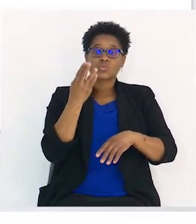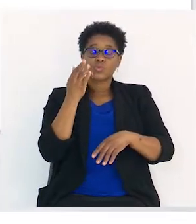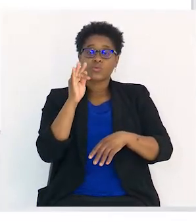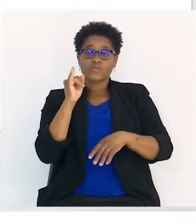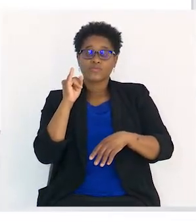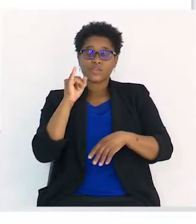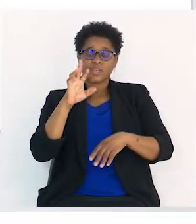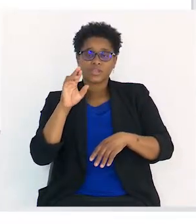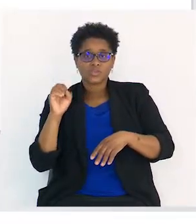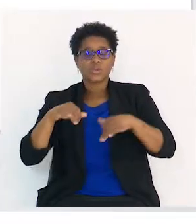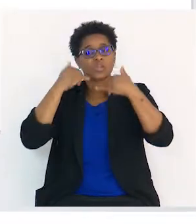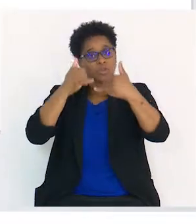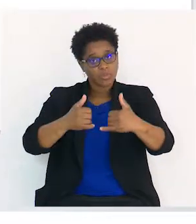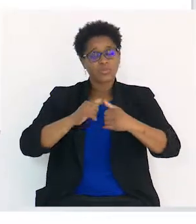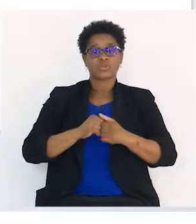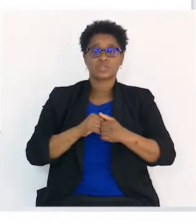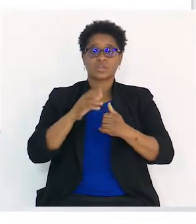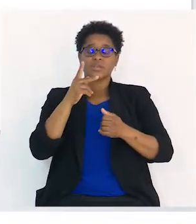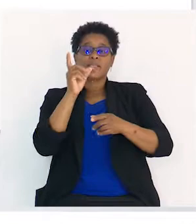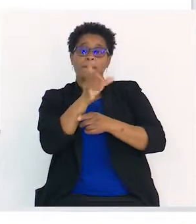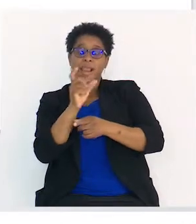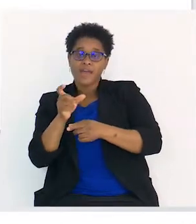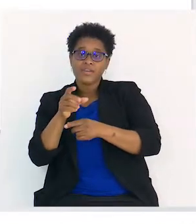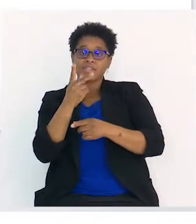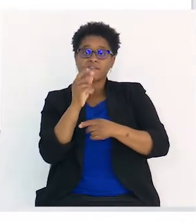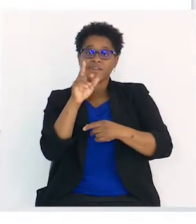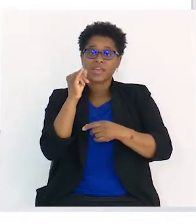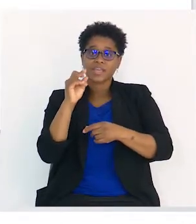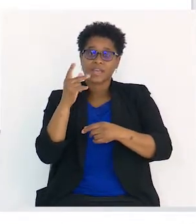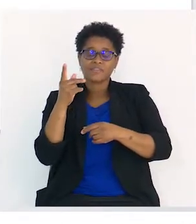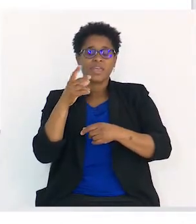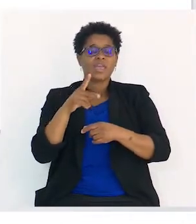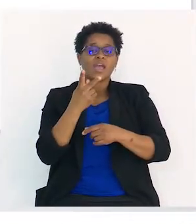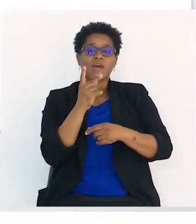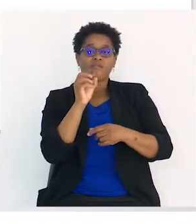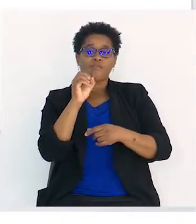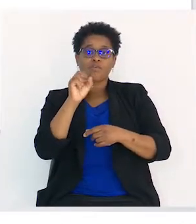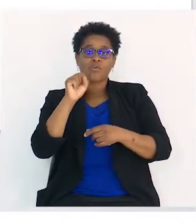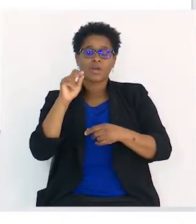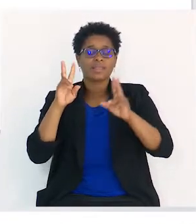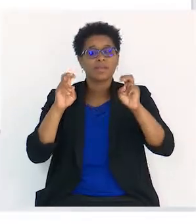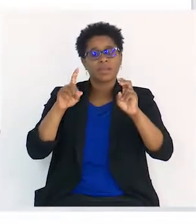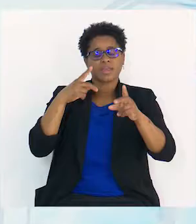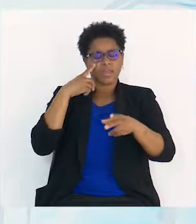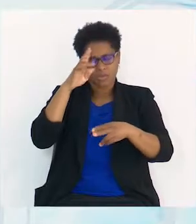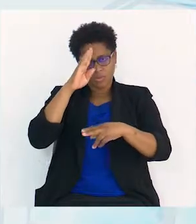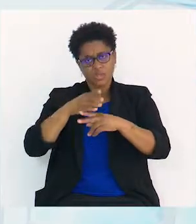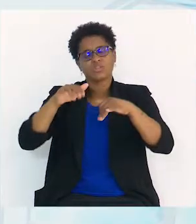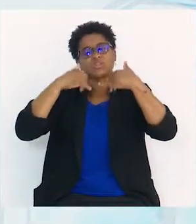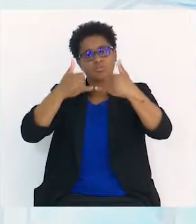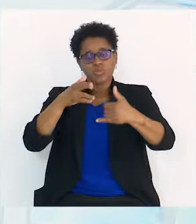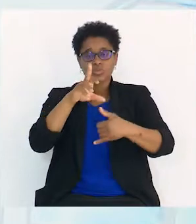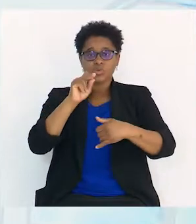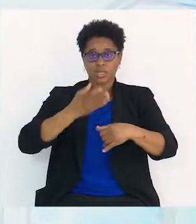A desinência, flexão das palavras variáveis e a vogal temática, que é a vogal que aparece depois do radical.